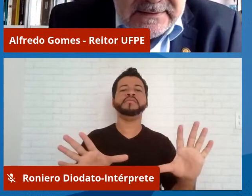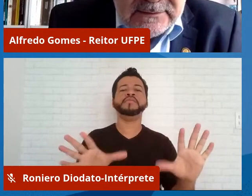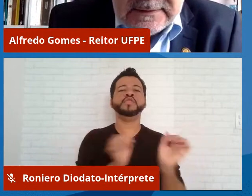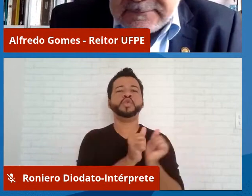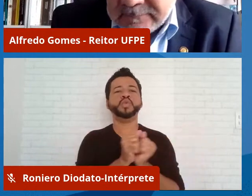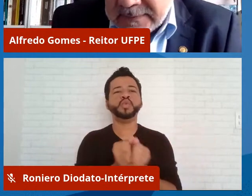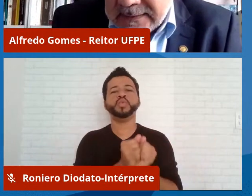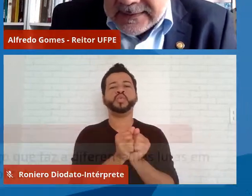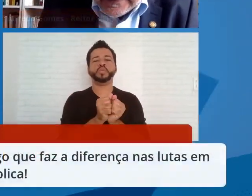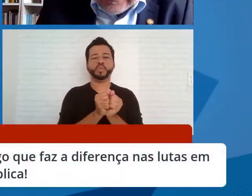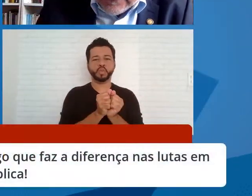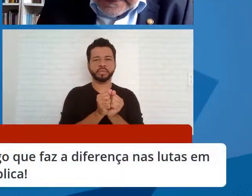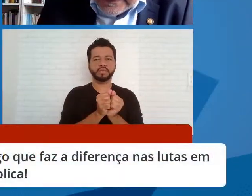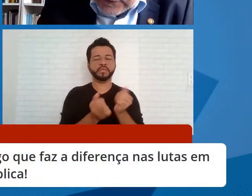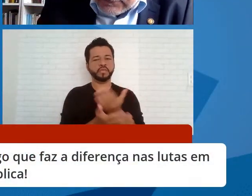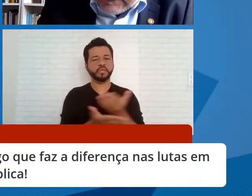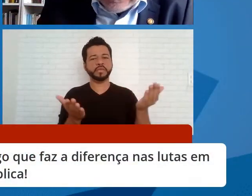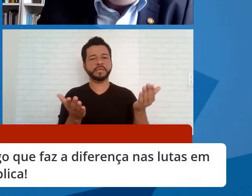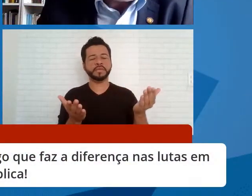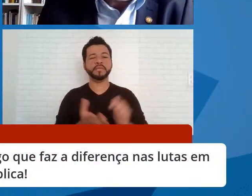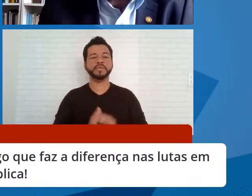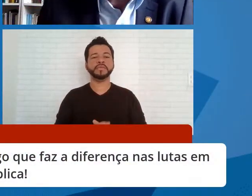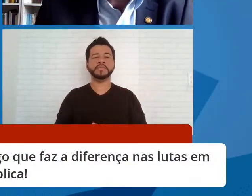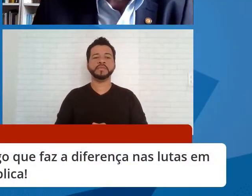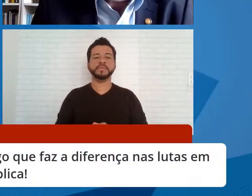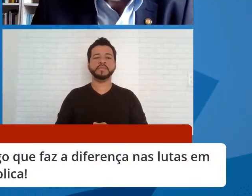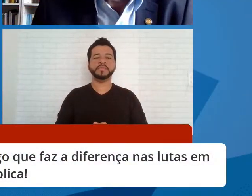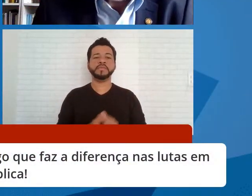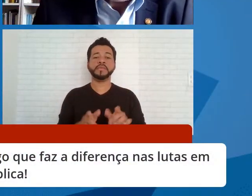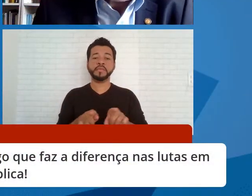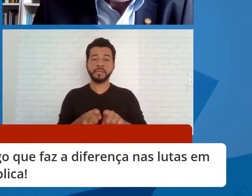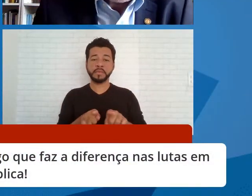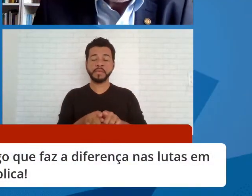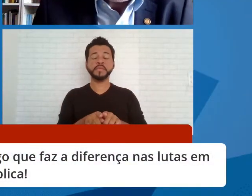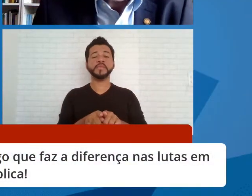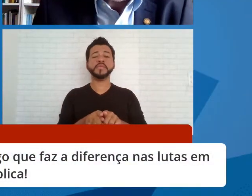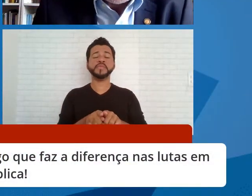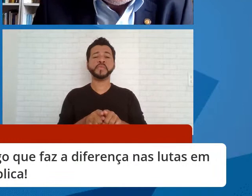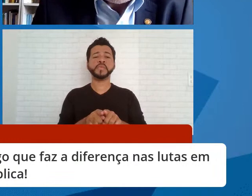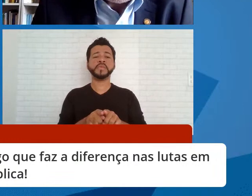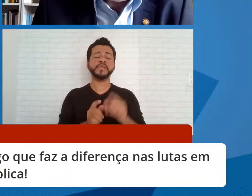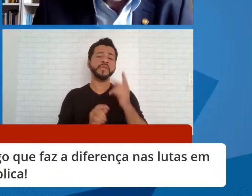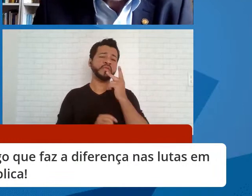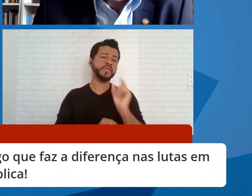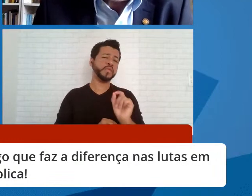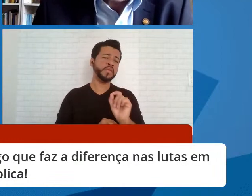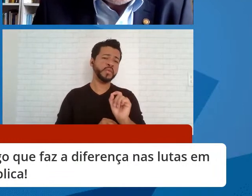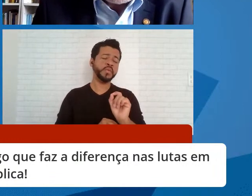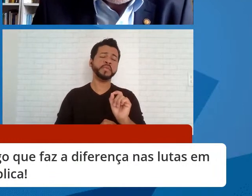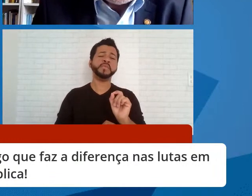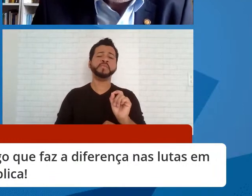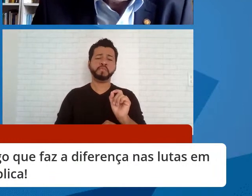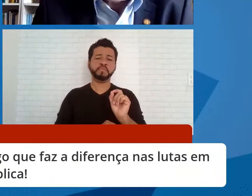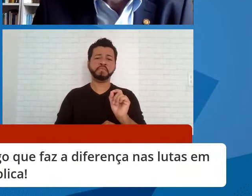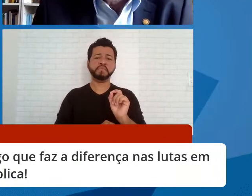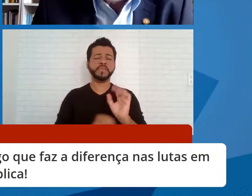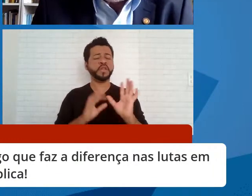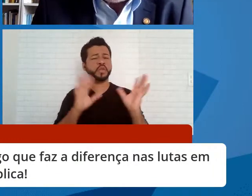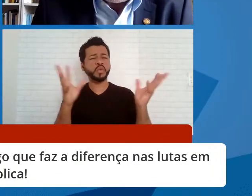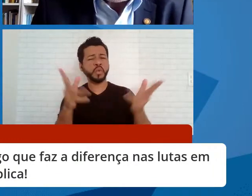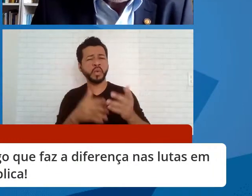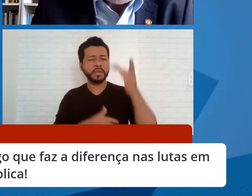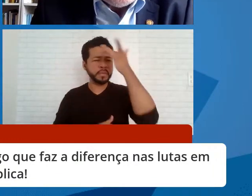nesse processo, né. Fazer só uma fala final, dizer assim que aos colegas que estão nos acompanhando,